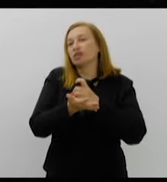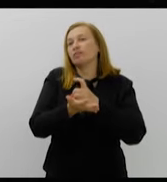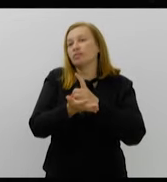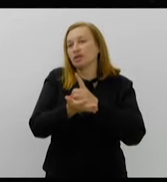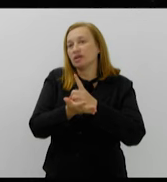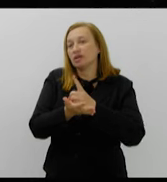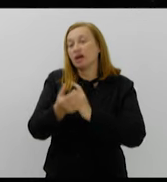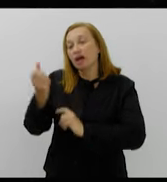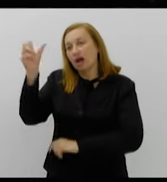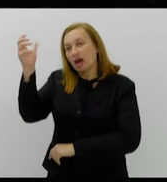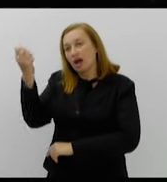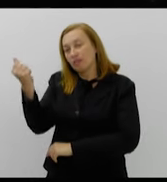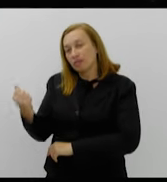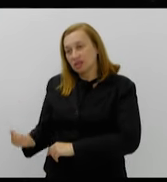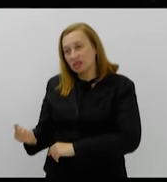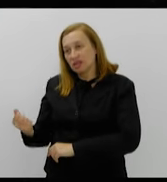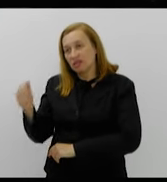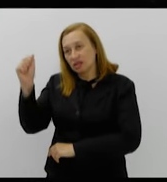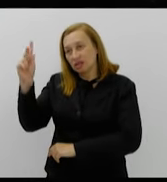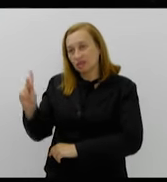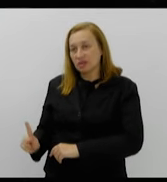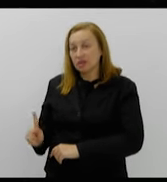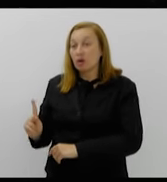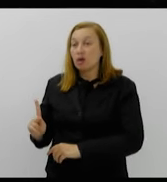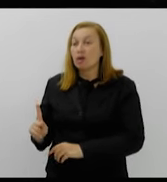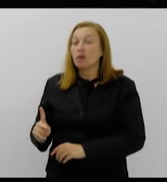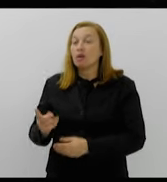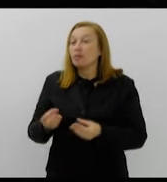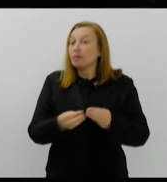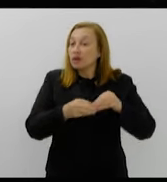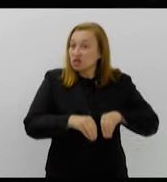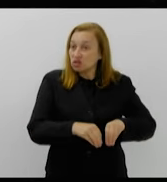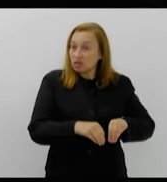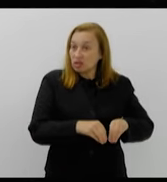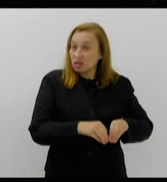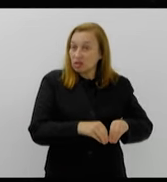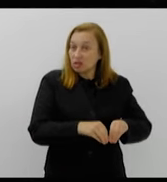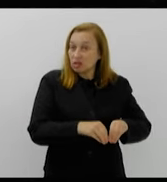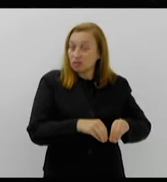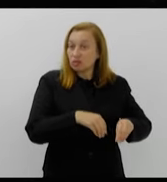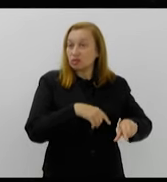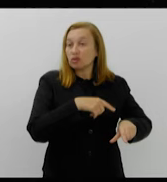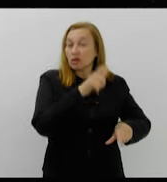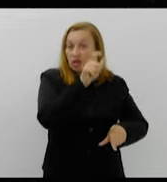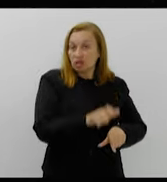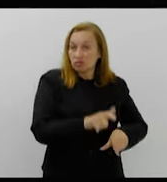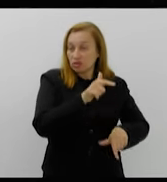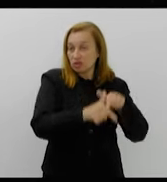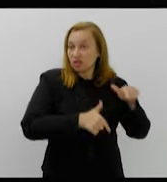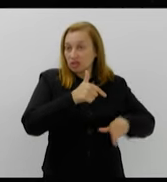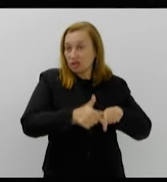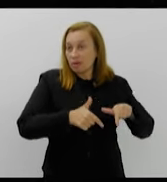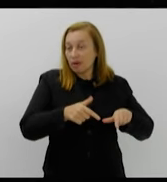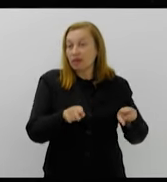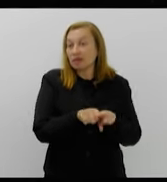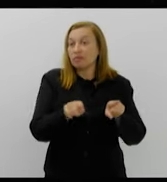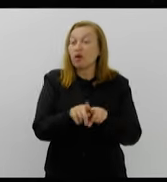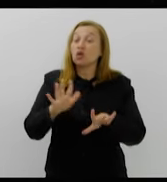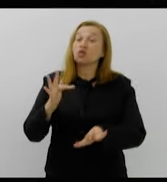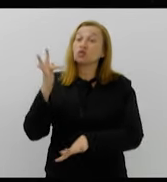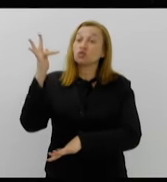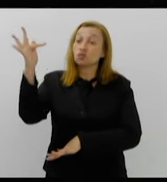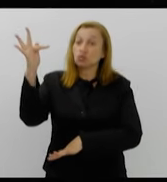pensões prejudicando tanto Os Atuais beneficiários quanto aos futuros